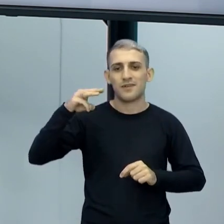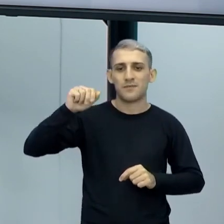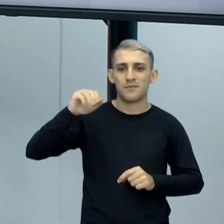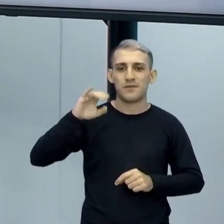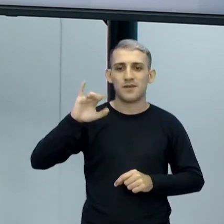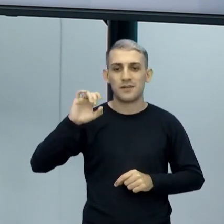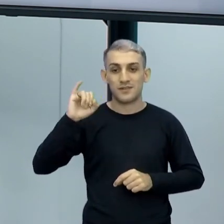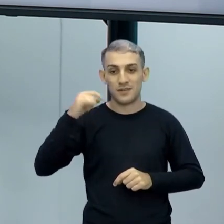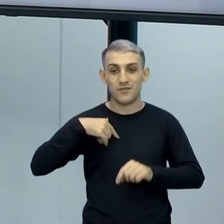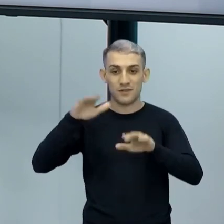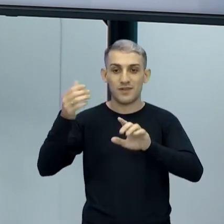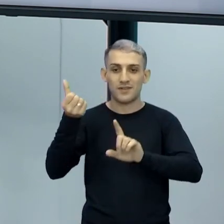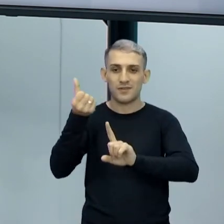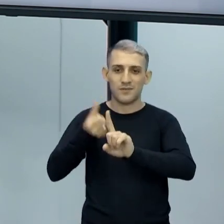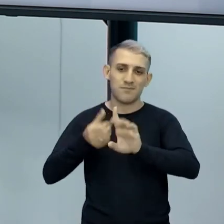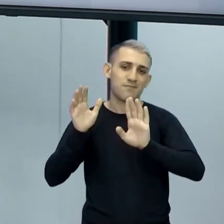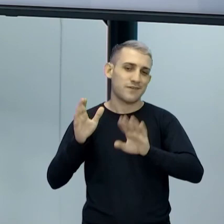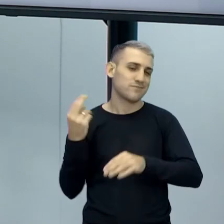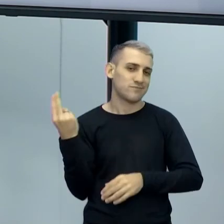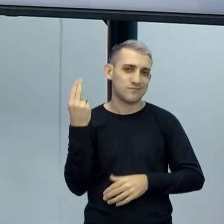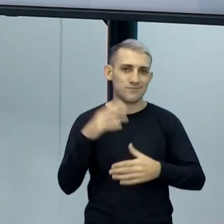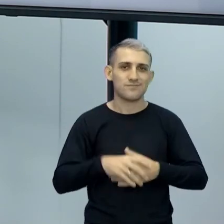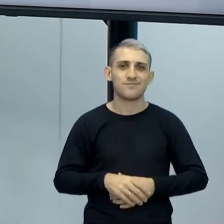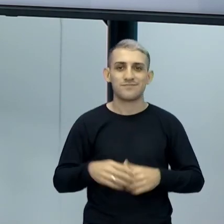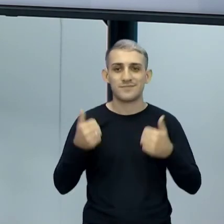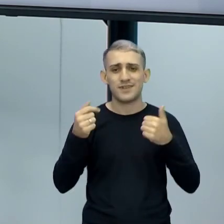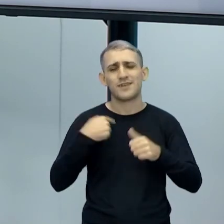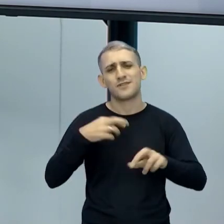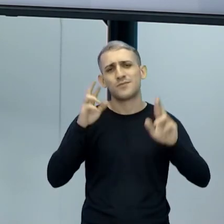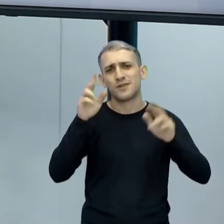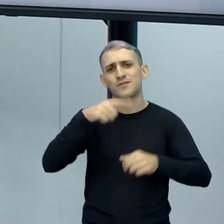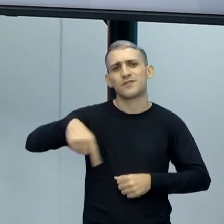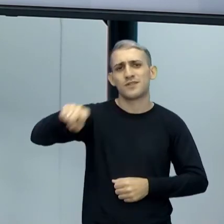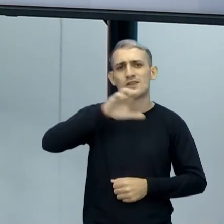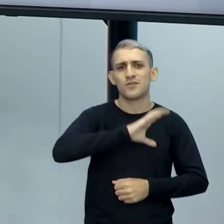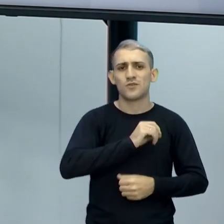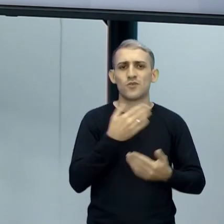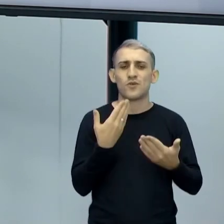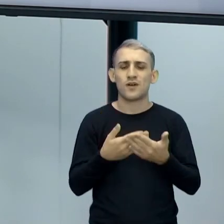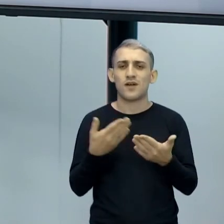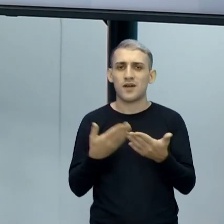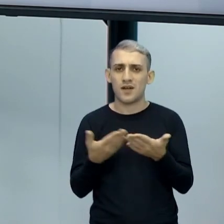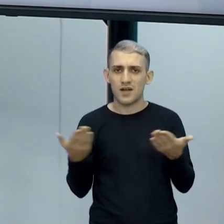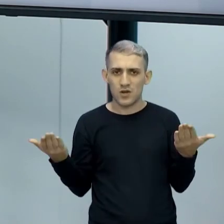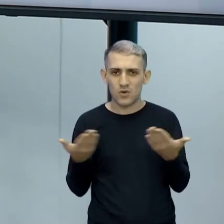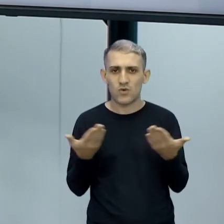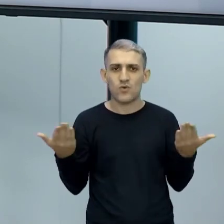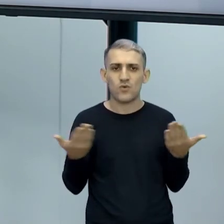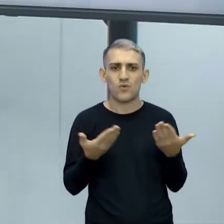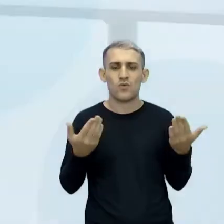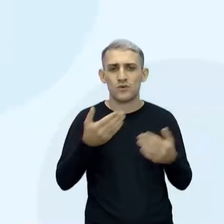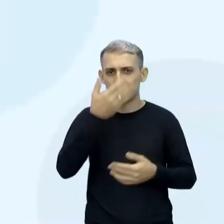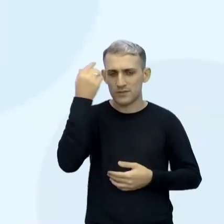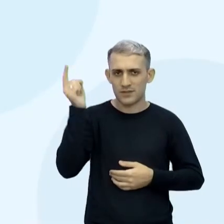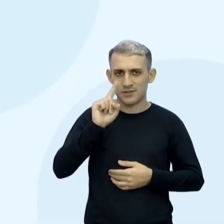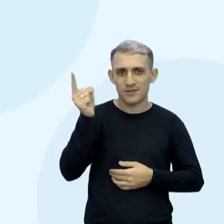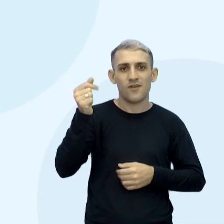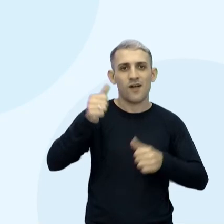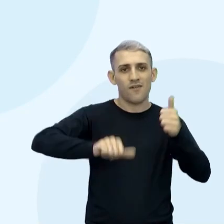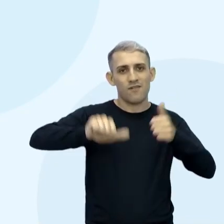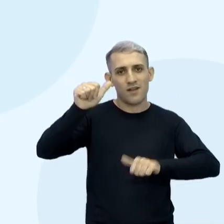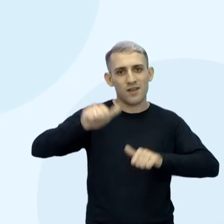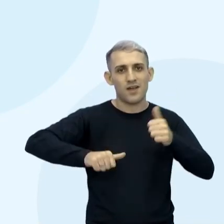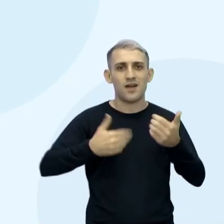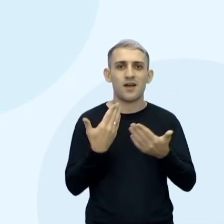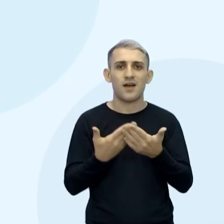lá 6 meses, né? Mas não foi possível. Tá certo, gente? Eu espero que vocês tenham gostado da aula, tá certo? Não esqueçam de avaliar